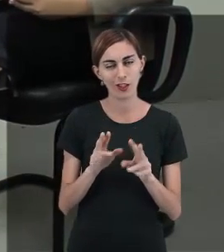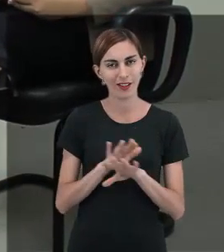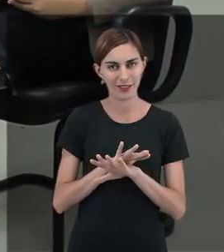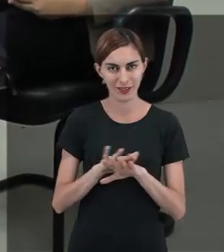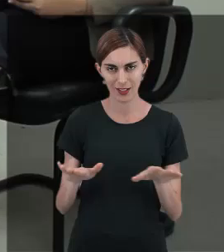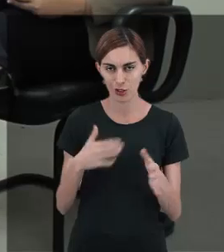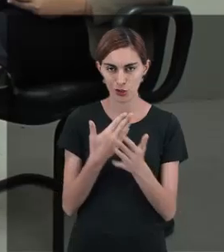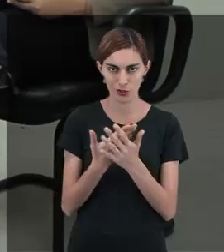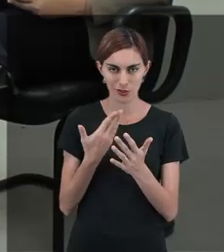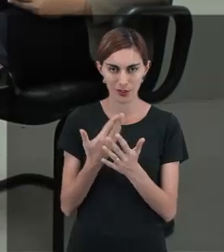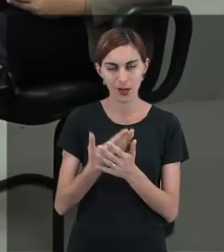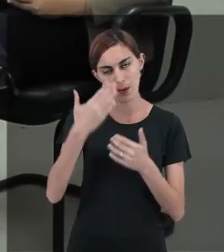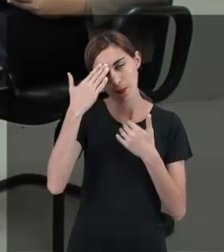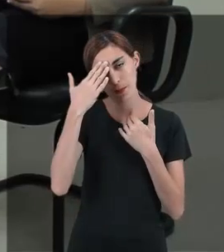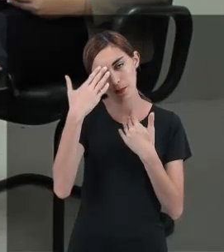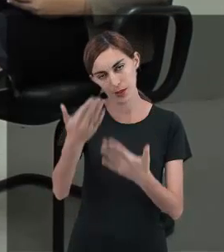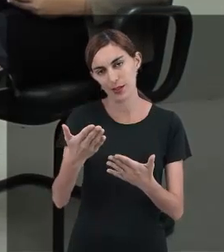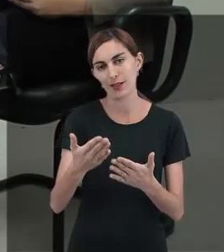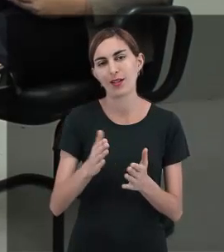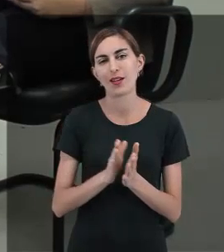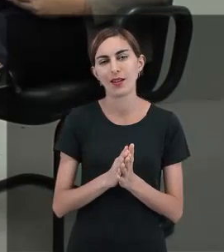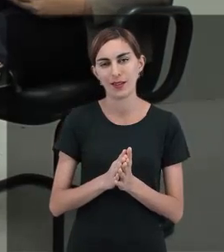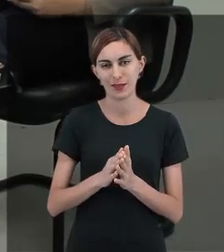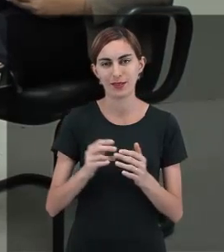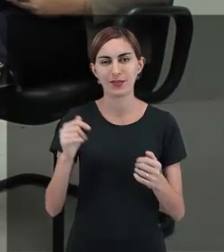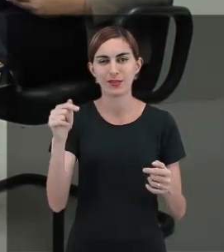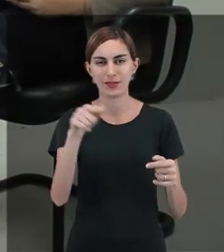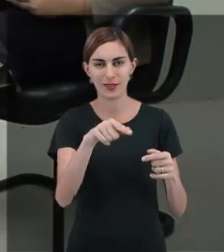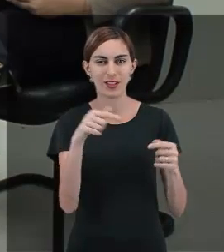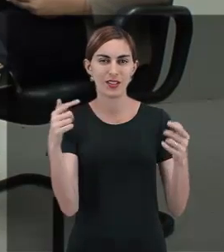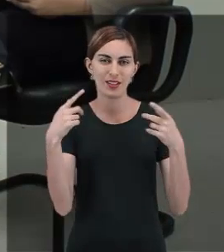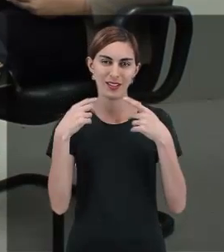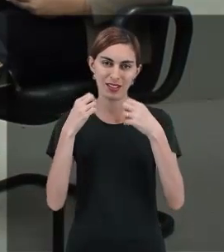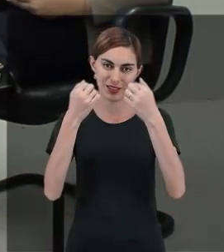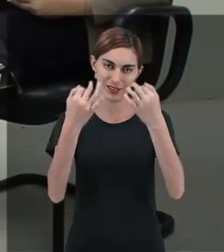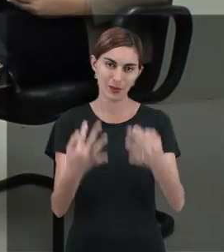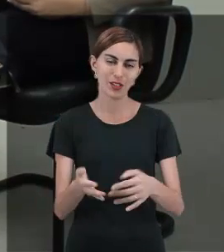aqui, estudante. Obrigada, professor Albertino, pela participação